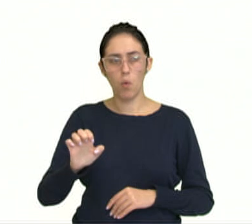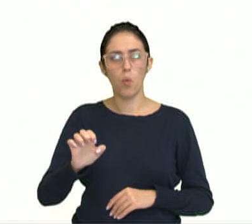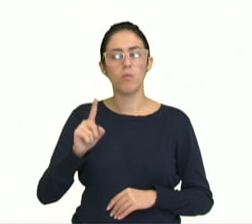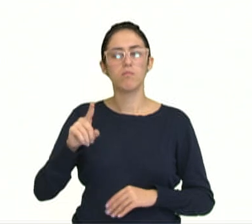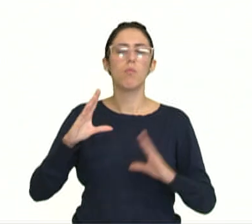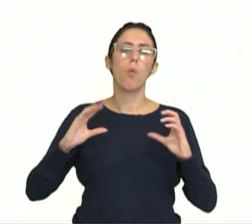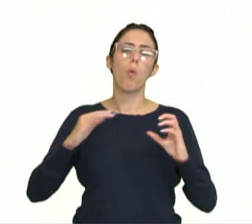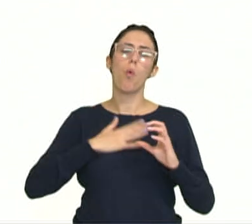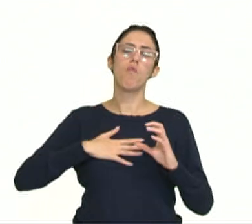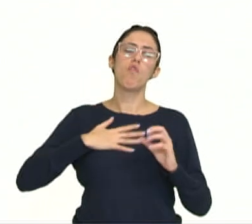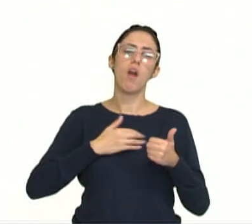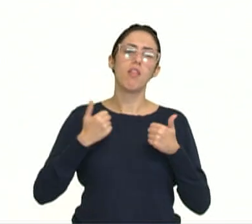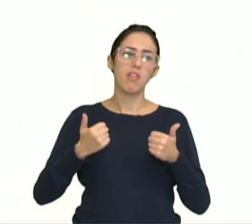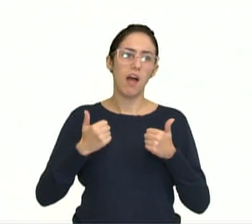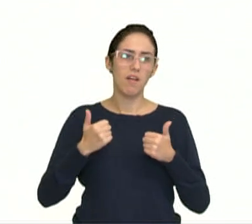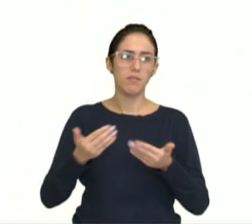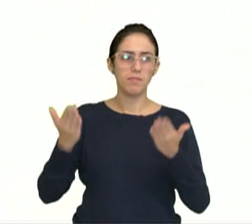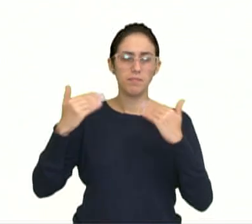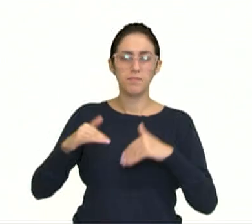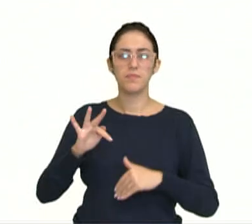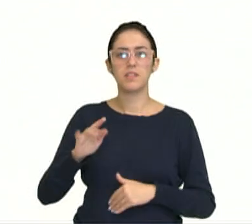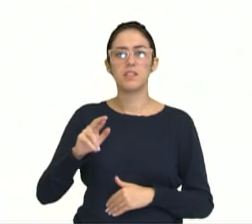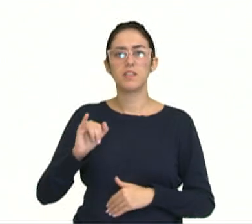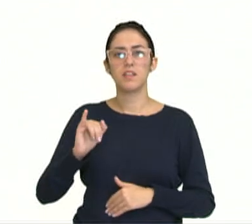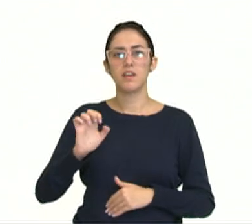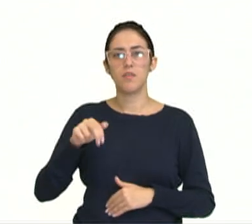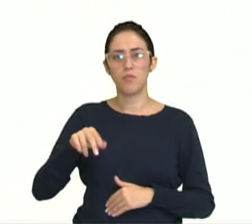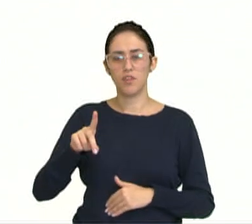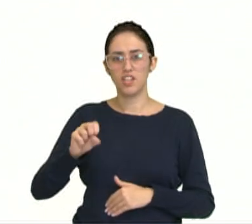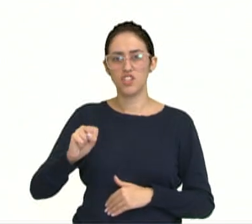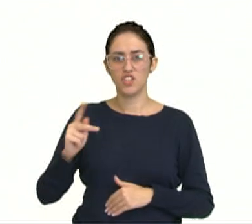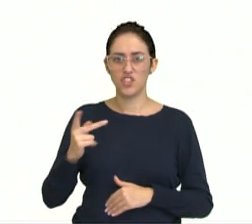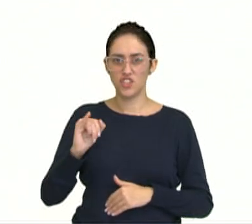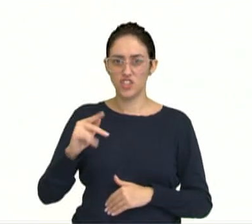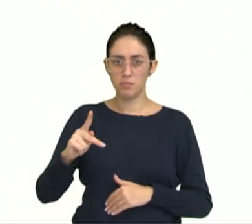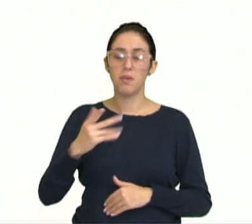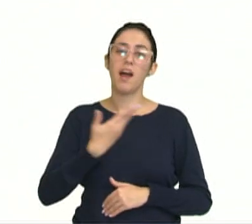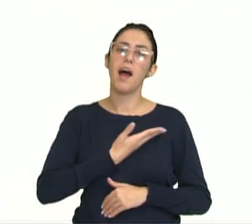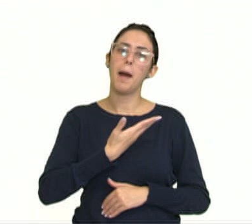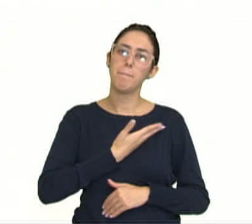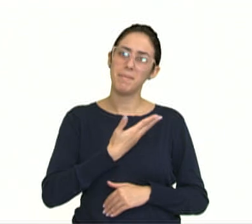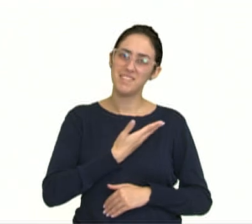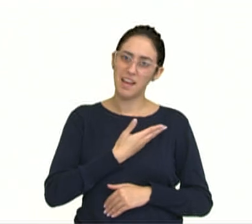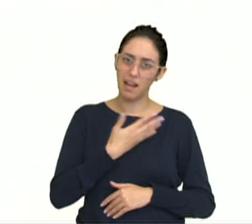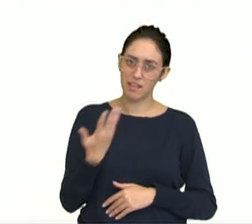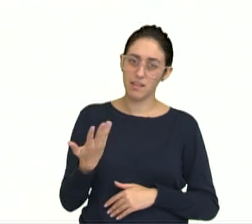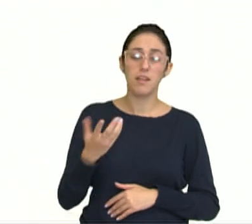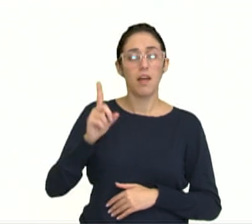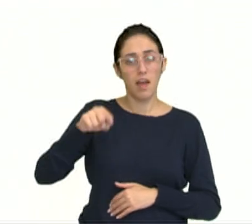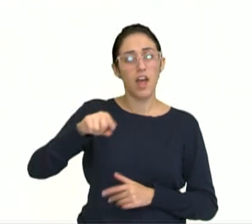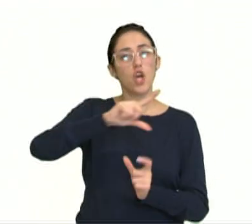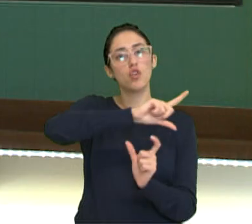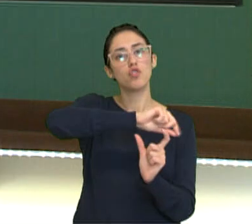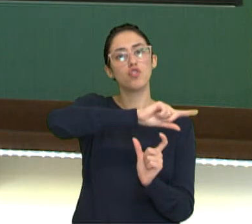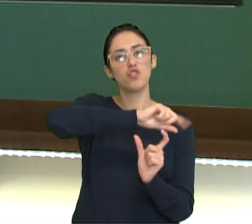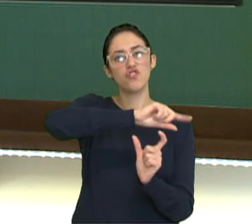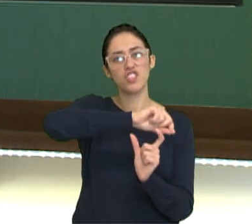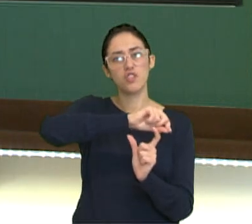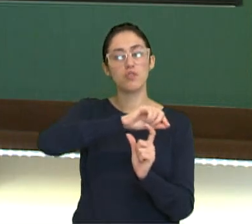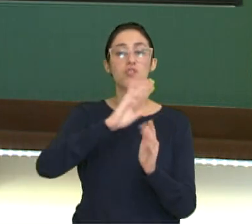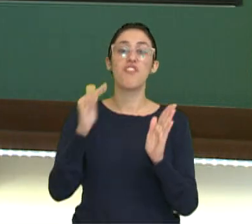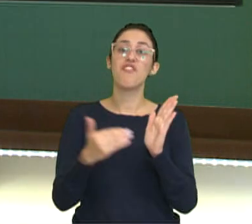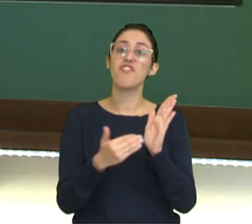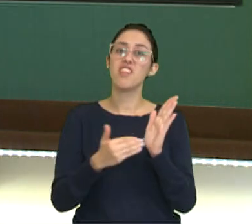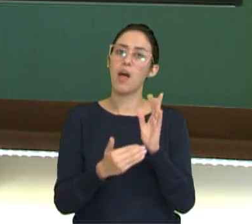né? Friend é amigo, friendship, amizade, ok? Então, aqui a gente tem alguns exemplos de sufixos, que são as partículas que a gente